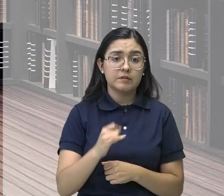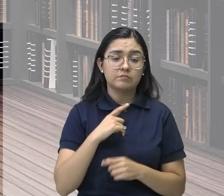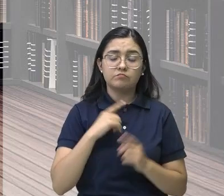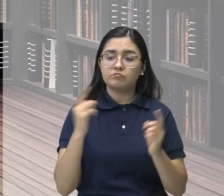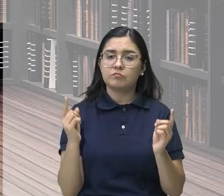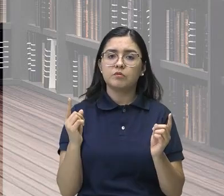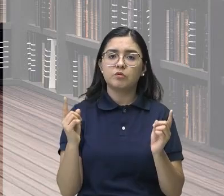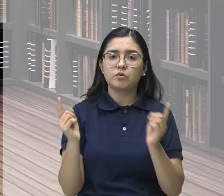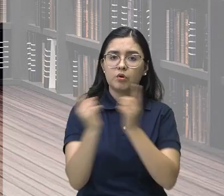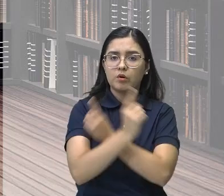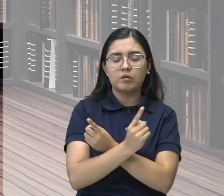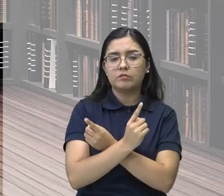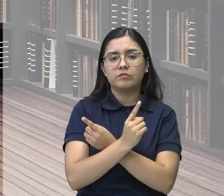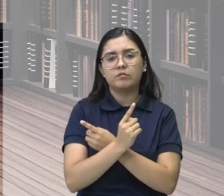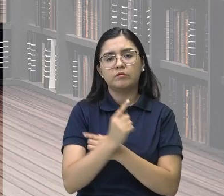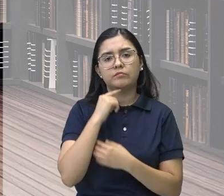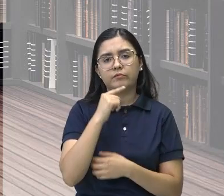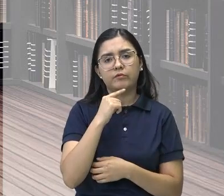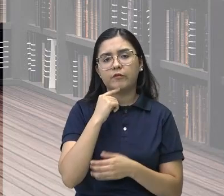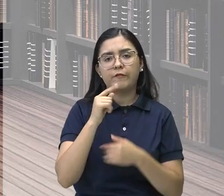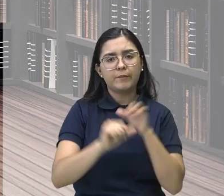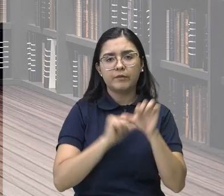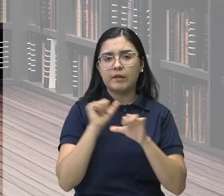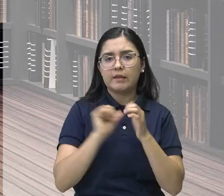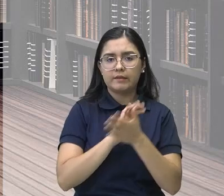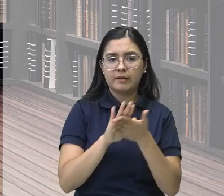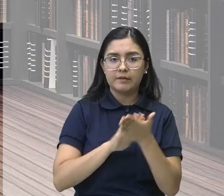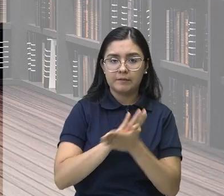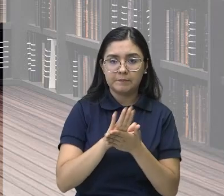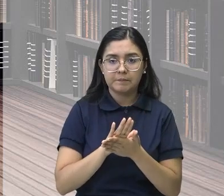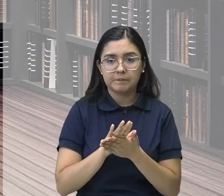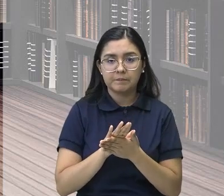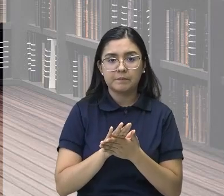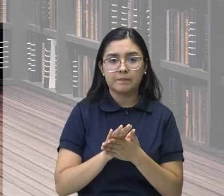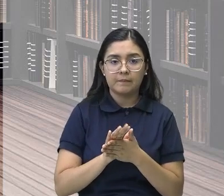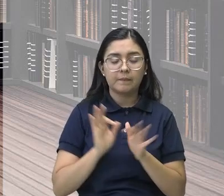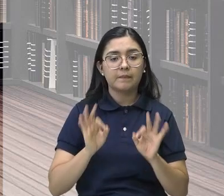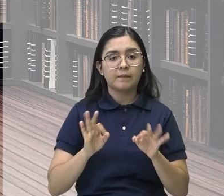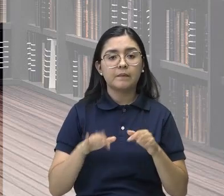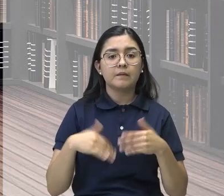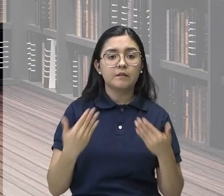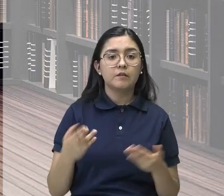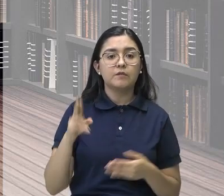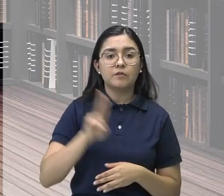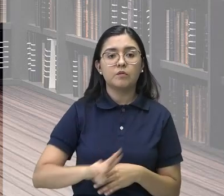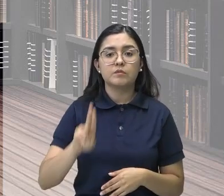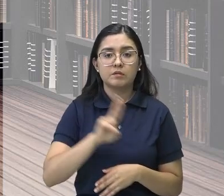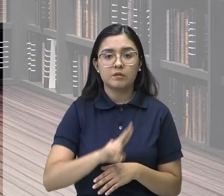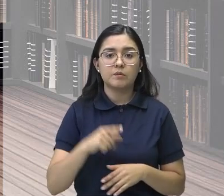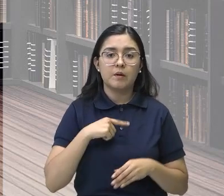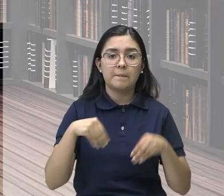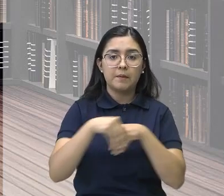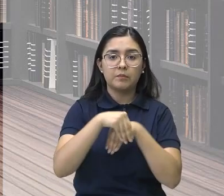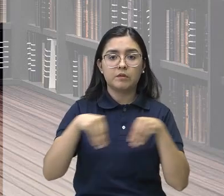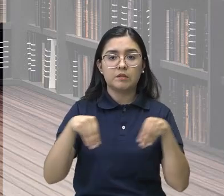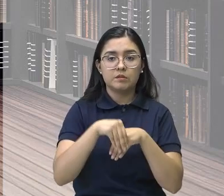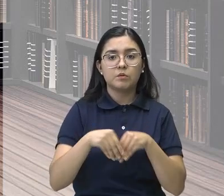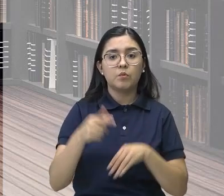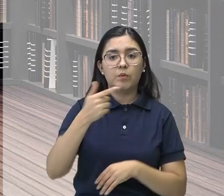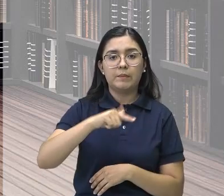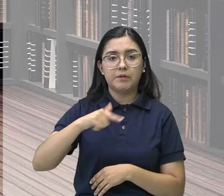pelo outro, não vai mudar em nada. Então é exatamente aí que a gente vai utilizar a nossa permutação